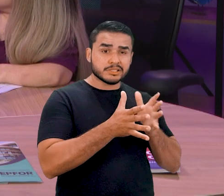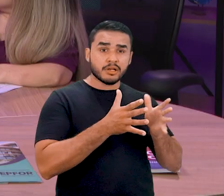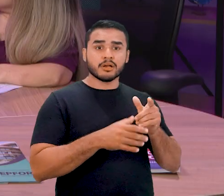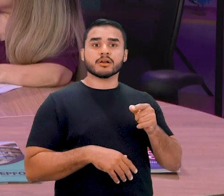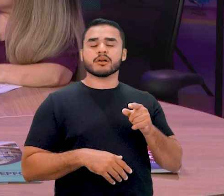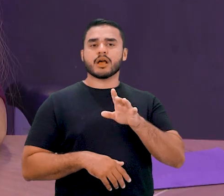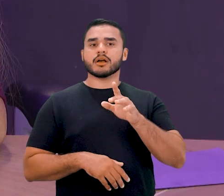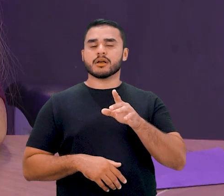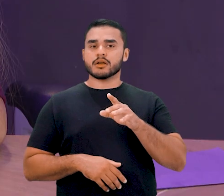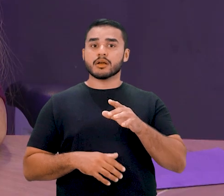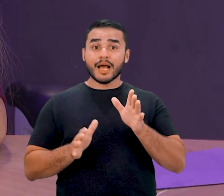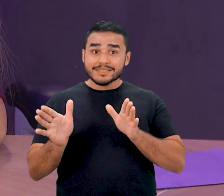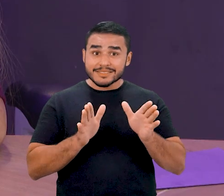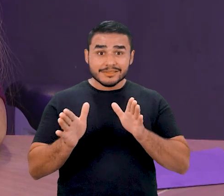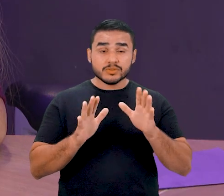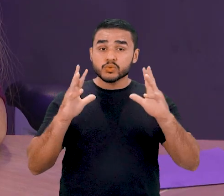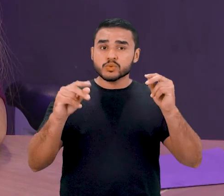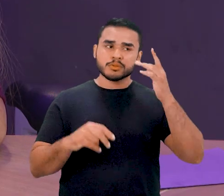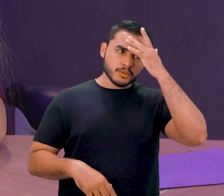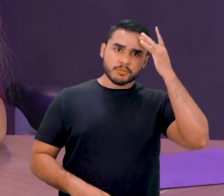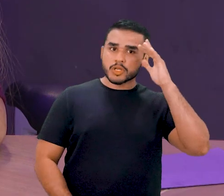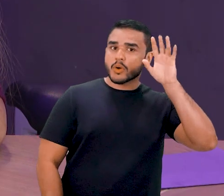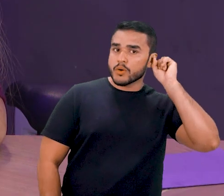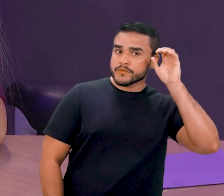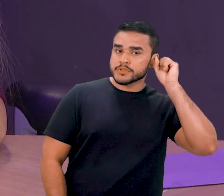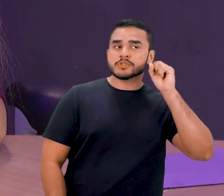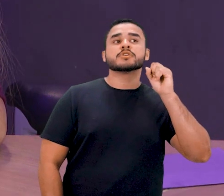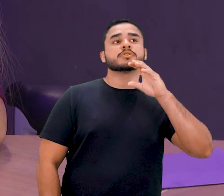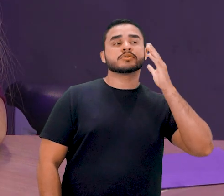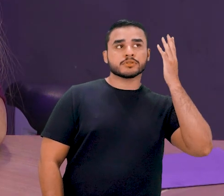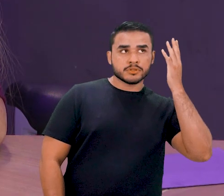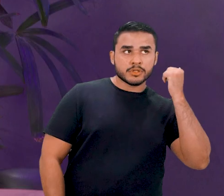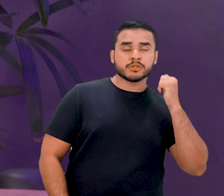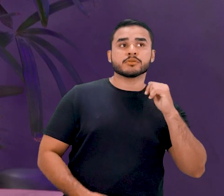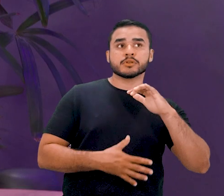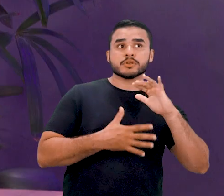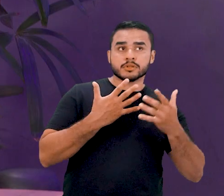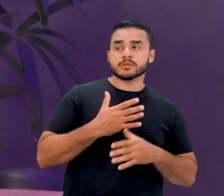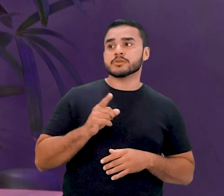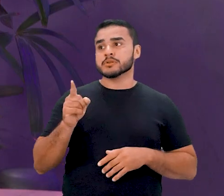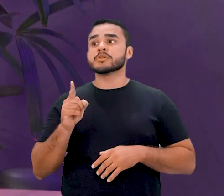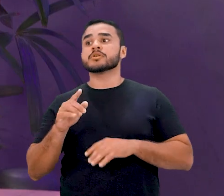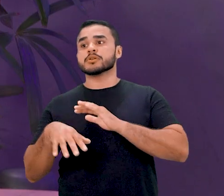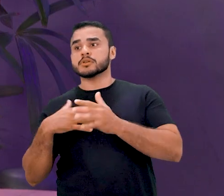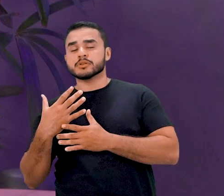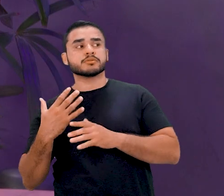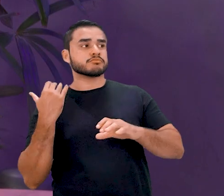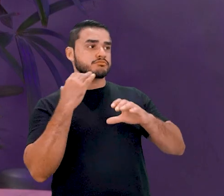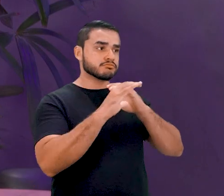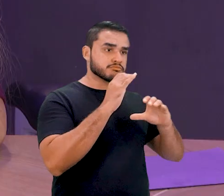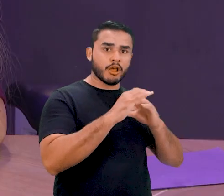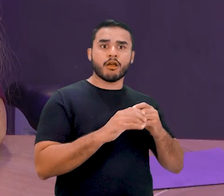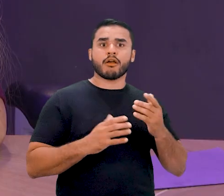acessibilidade não é só para pessoas com deficiência. Eu acho que é um trabalho que a gente tem que desenvolver com a sociedade mesmo. E também com políticas públicas,